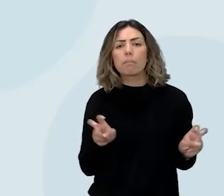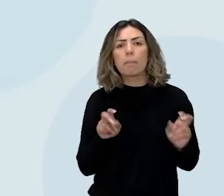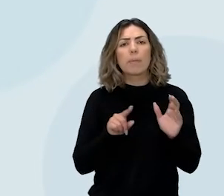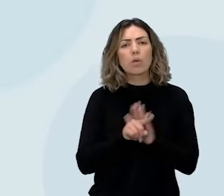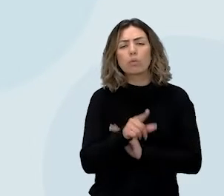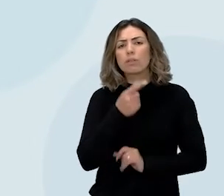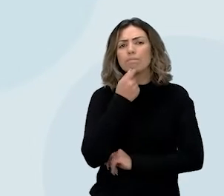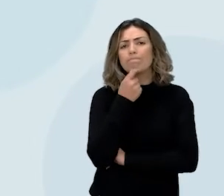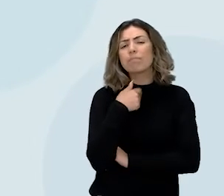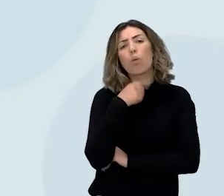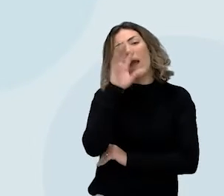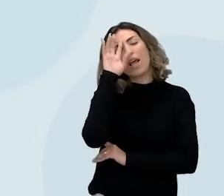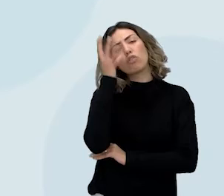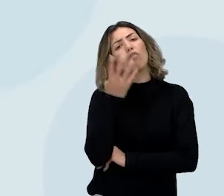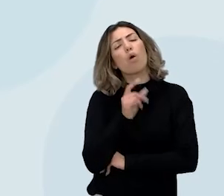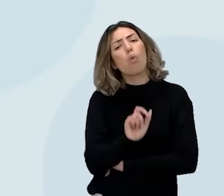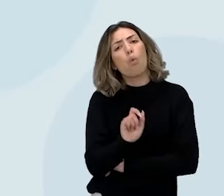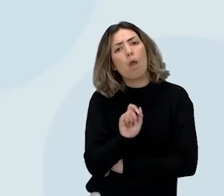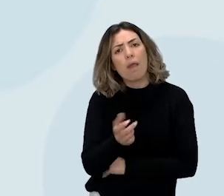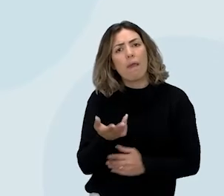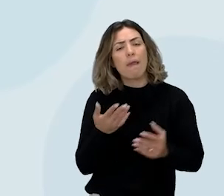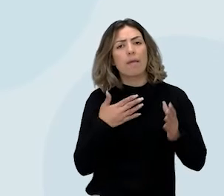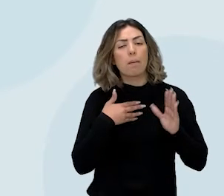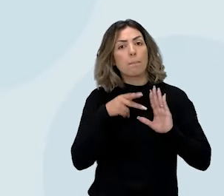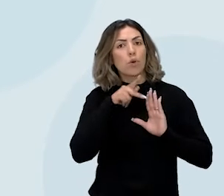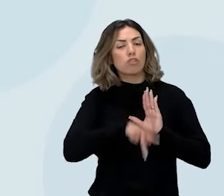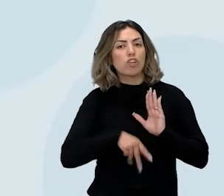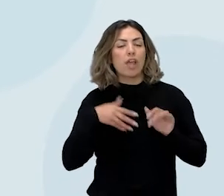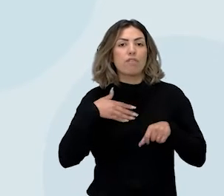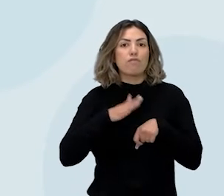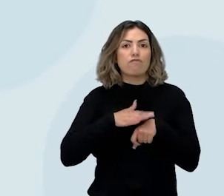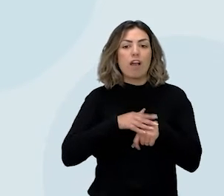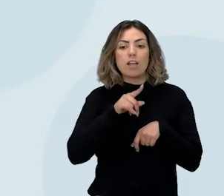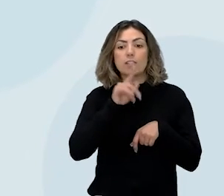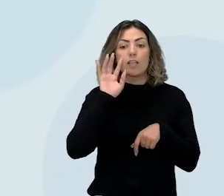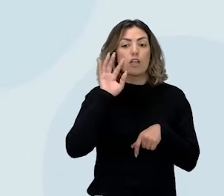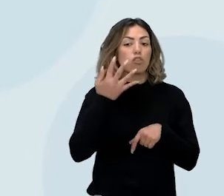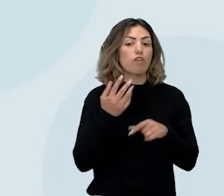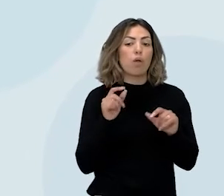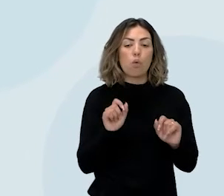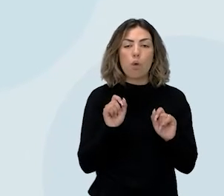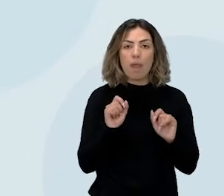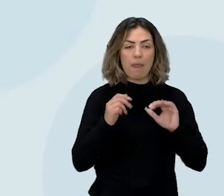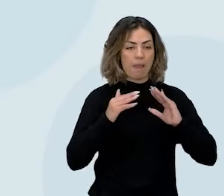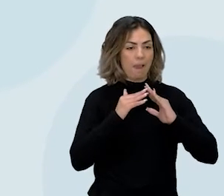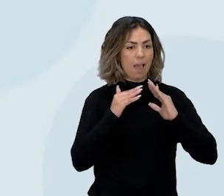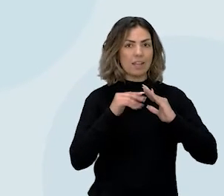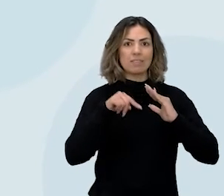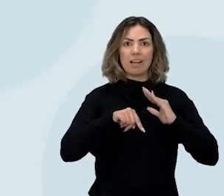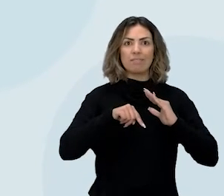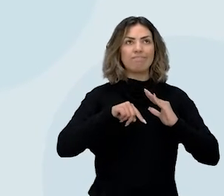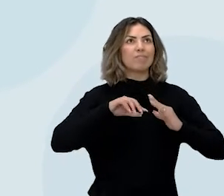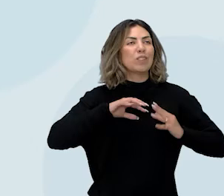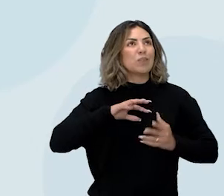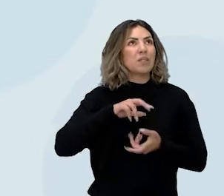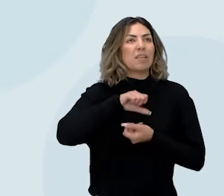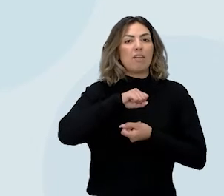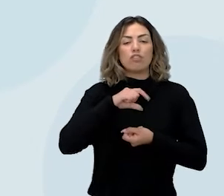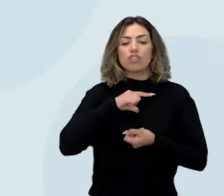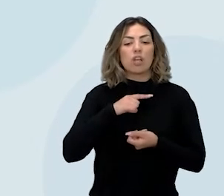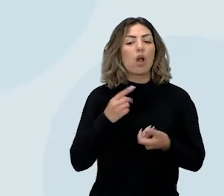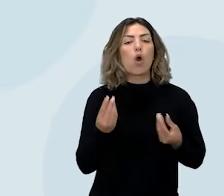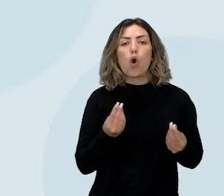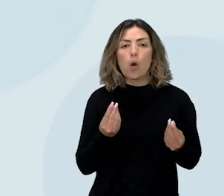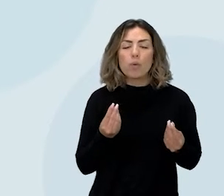quer resolver nessa casa, nesse projeto que você vai construir, né? Para que a casa fique mais sustentável. A nossa parte aqui que